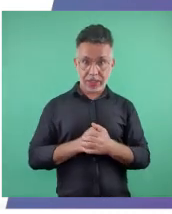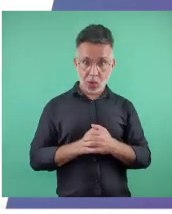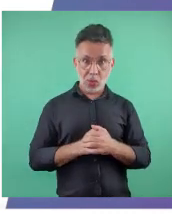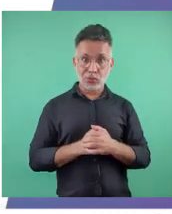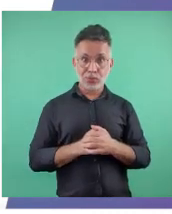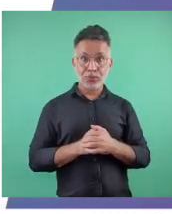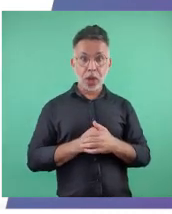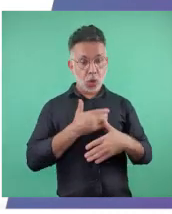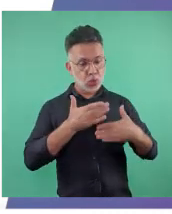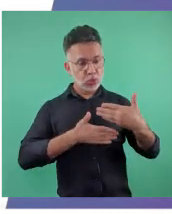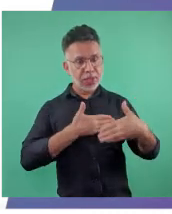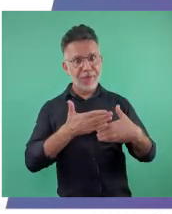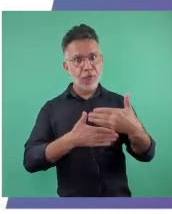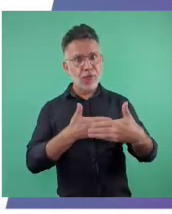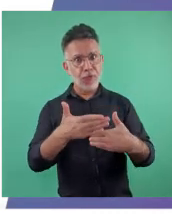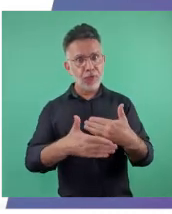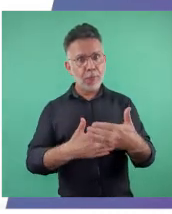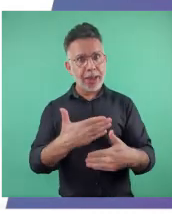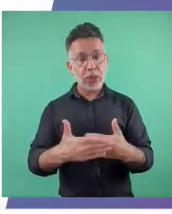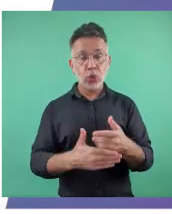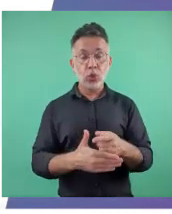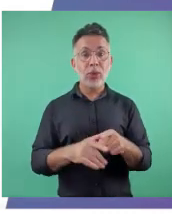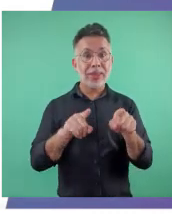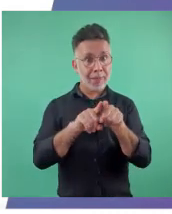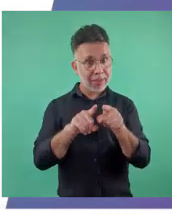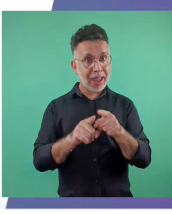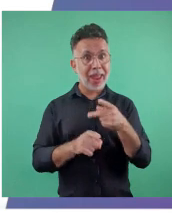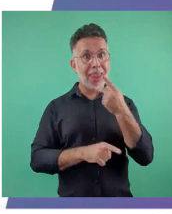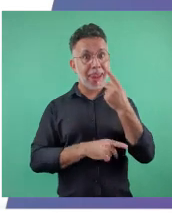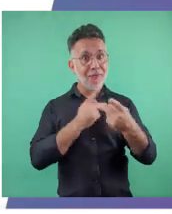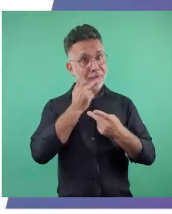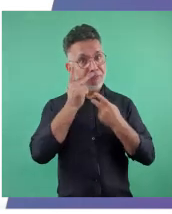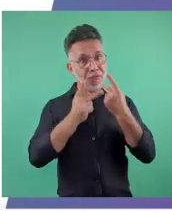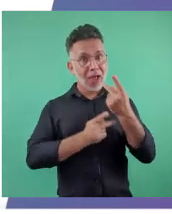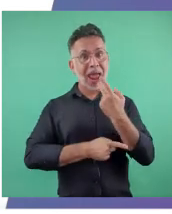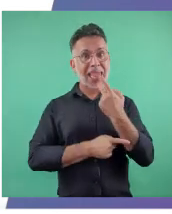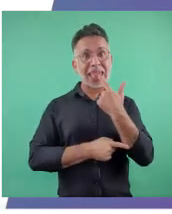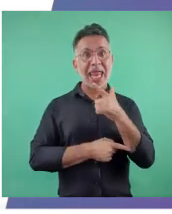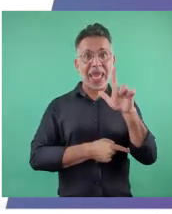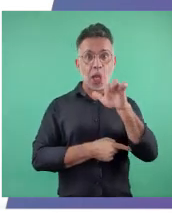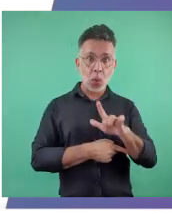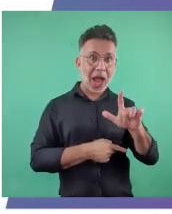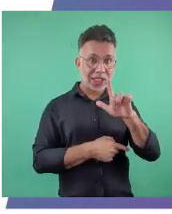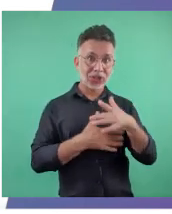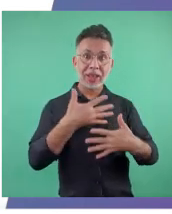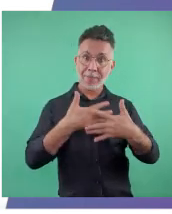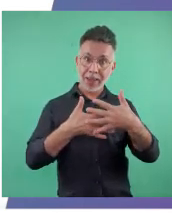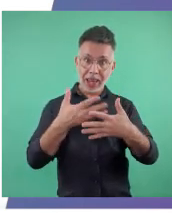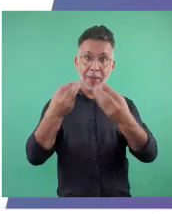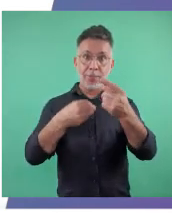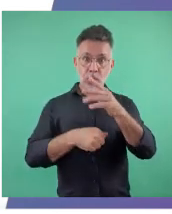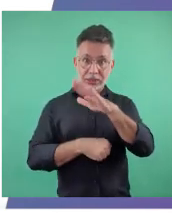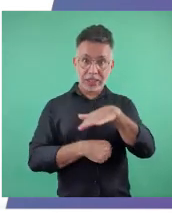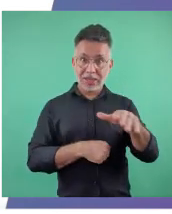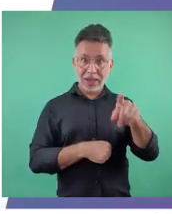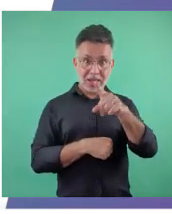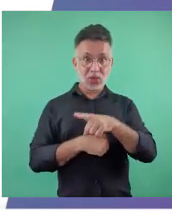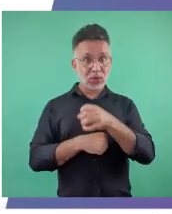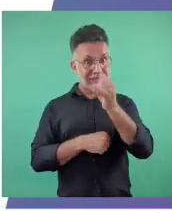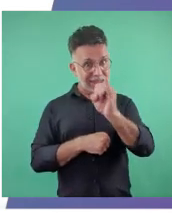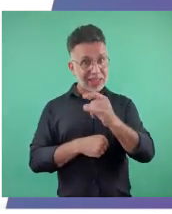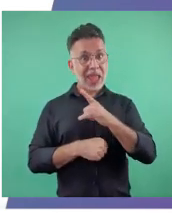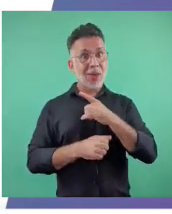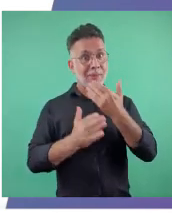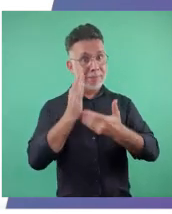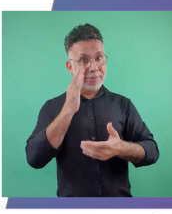na comunicação diretamente, no desenvolvimento e na fala, na linguagem. Isso prejudica